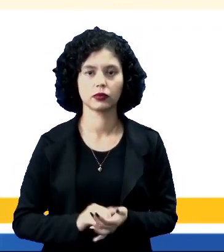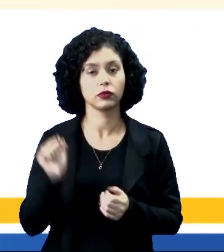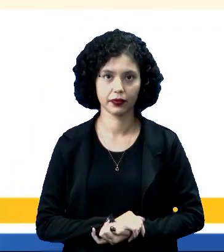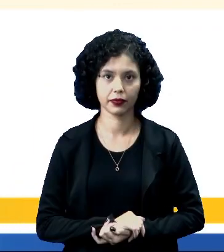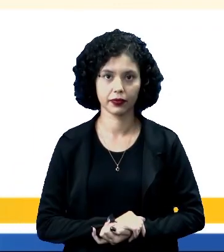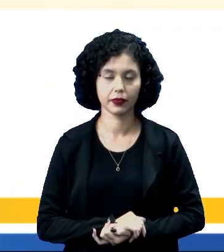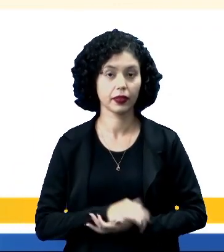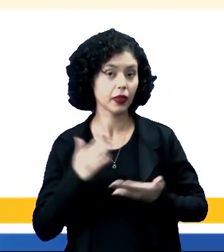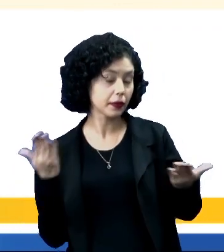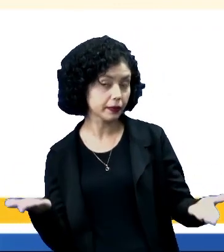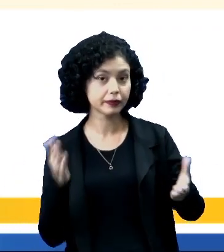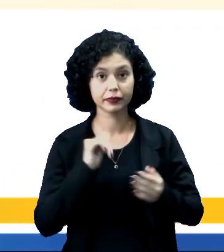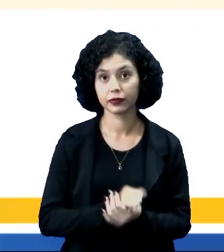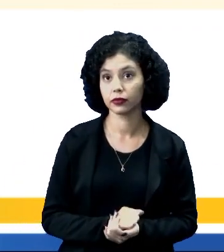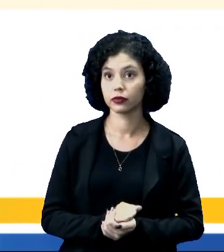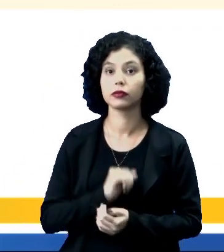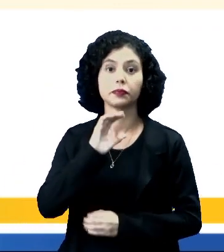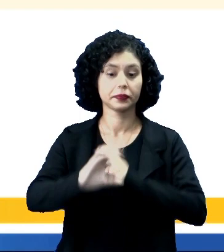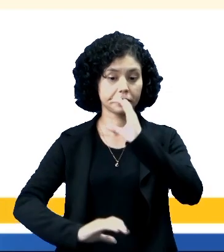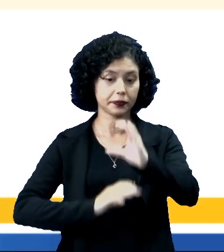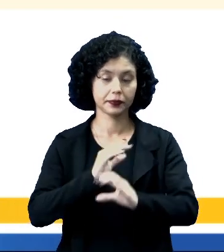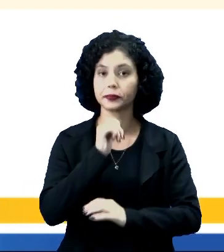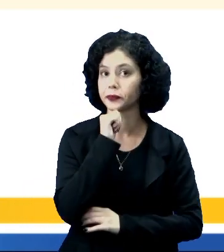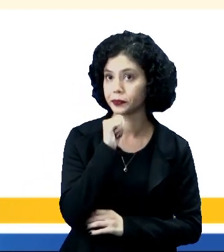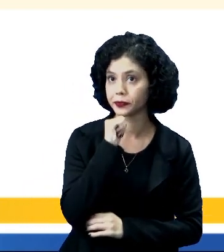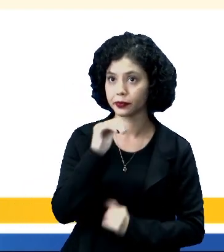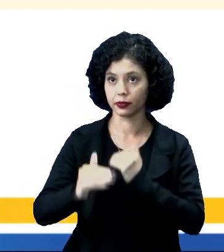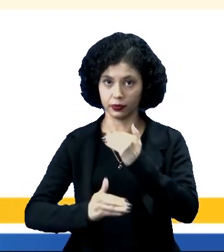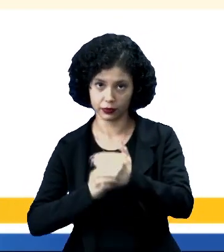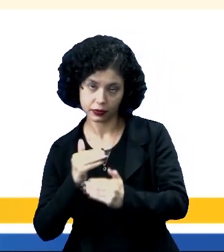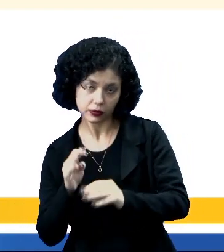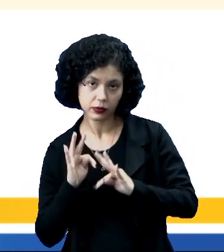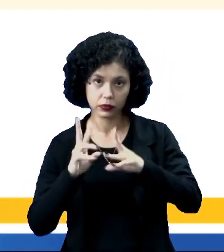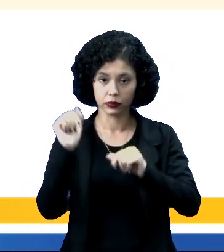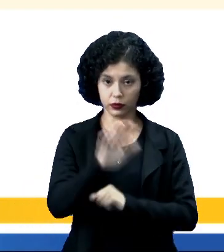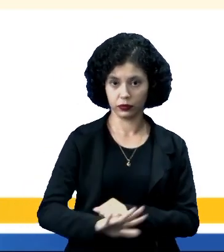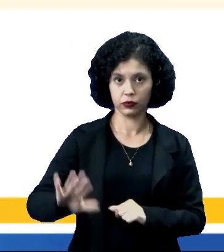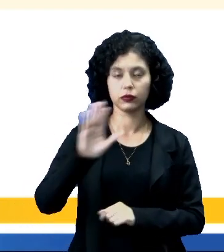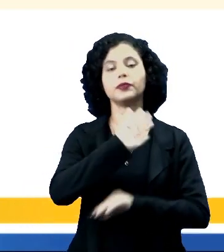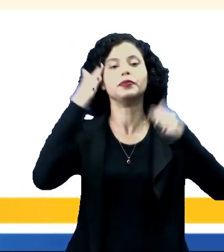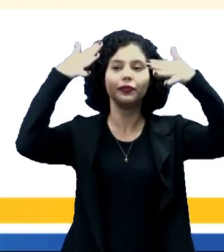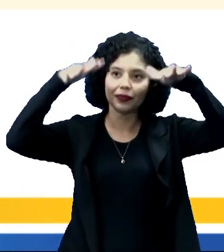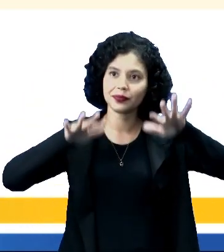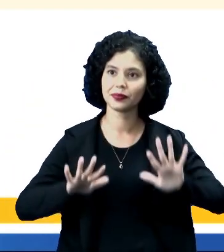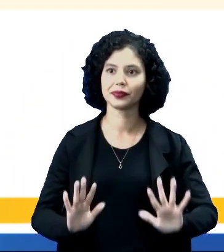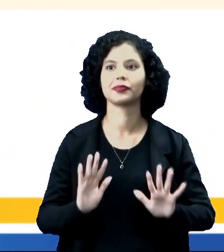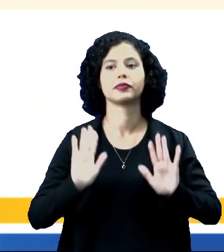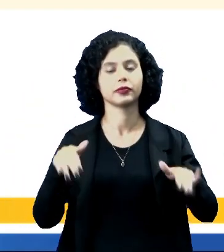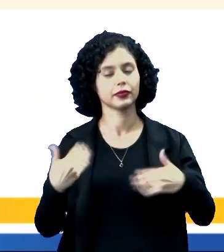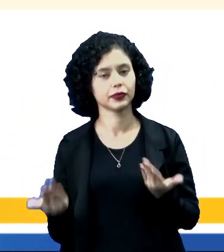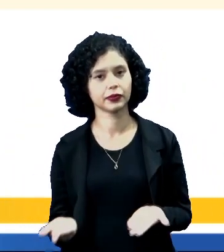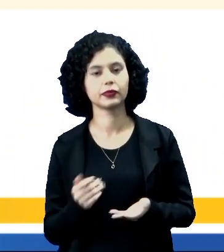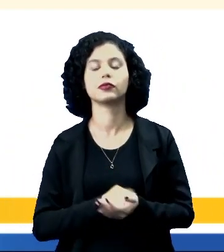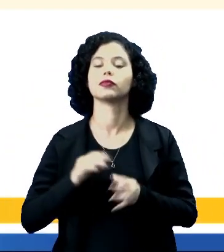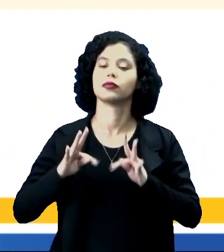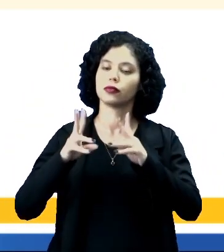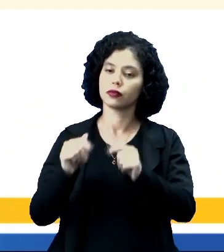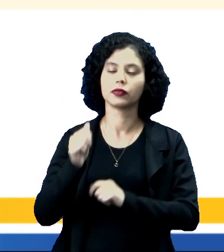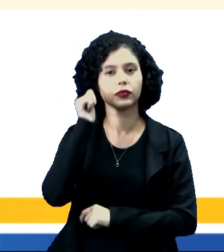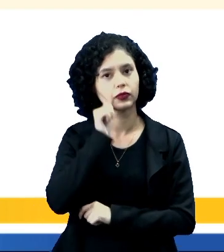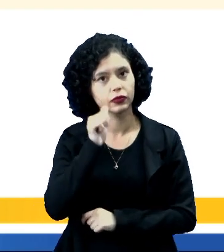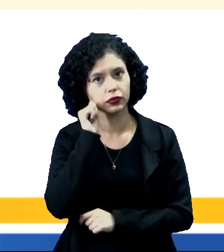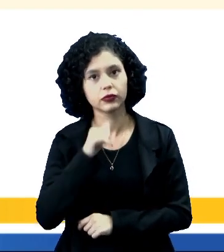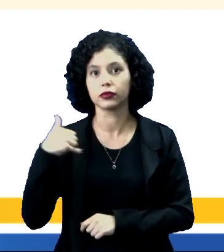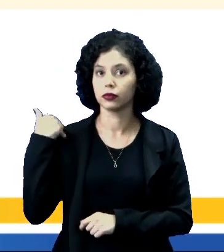assim bem geral Então pessoal ciclo menstrual ele é um processo totalmente natural pelo qual a maioria das mulheres